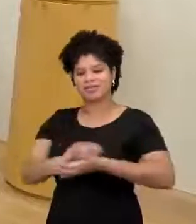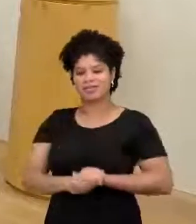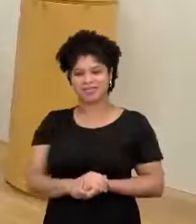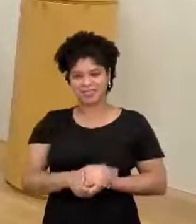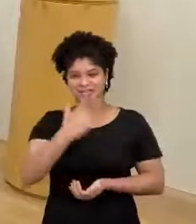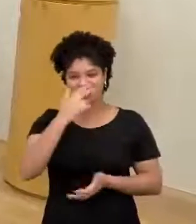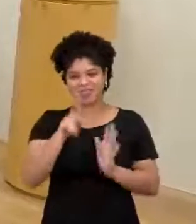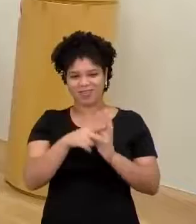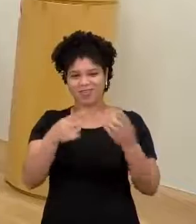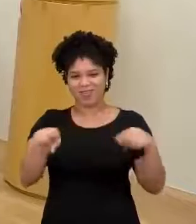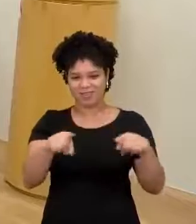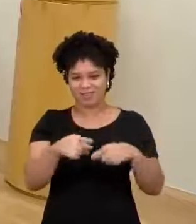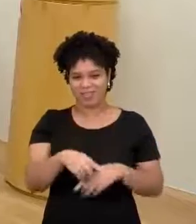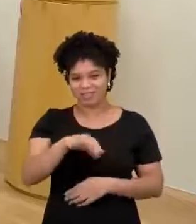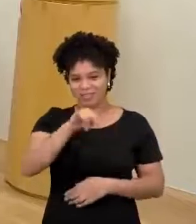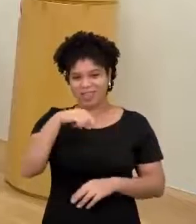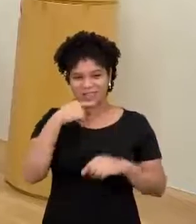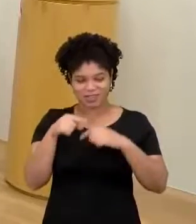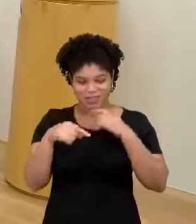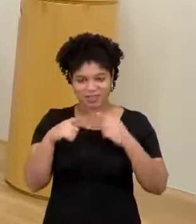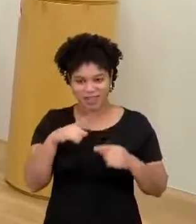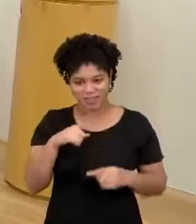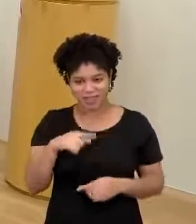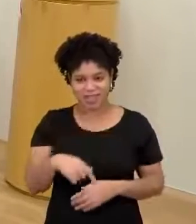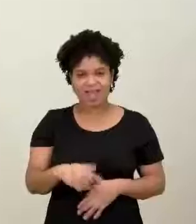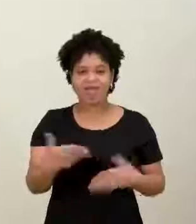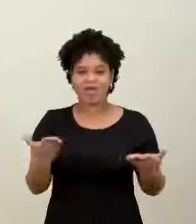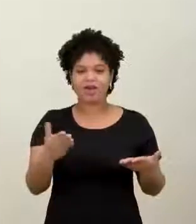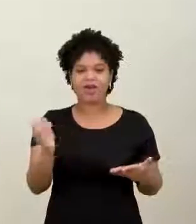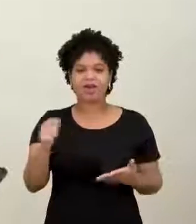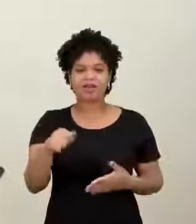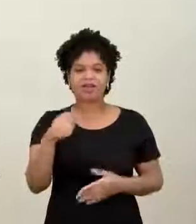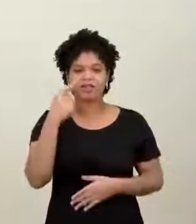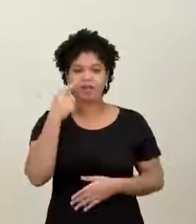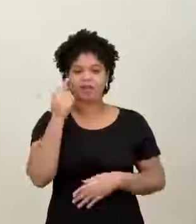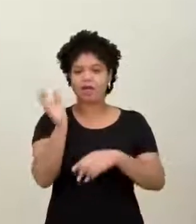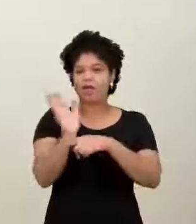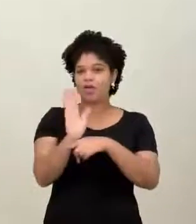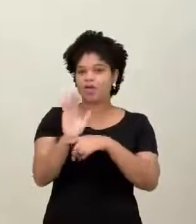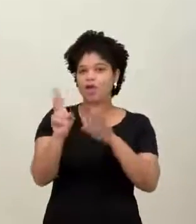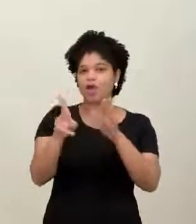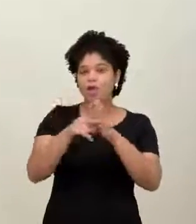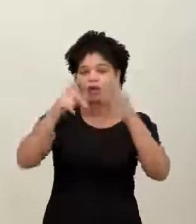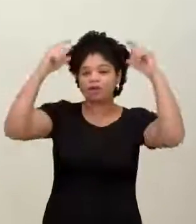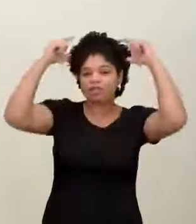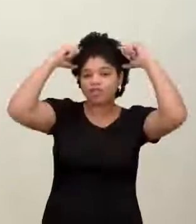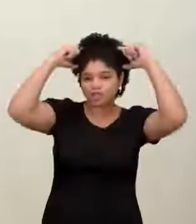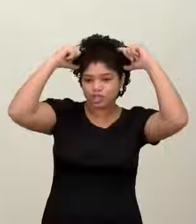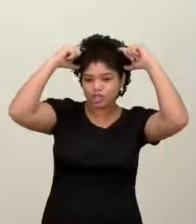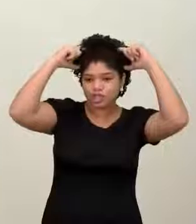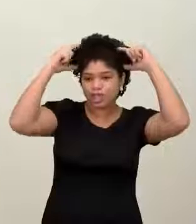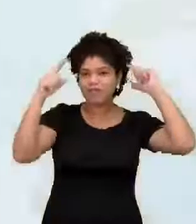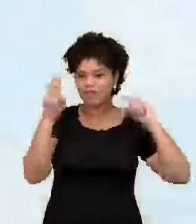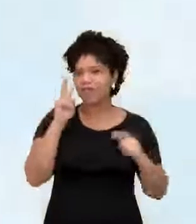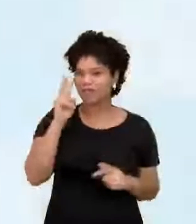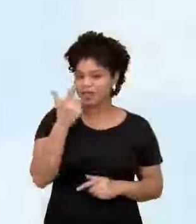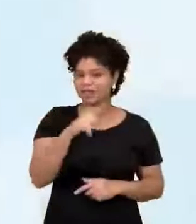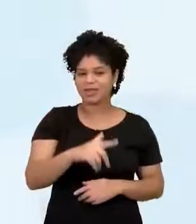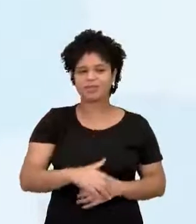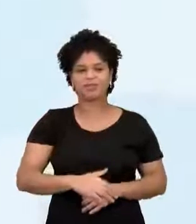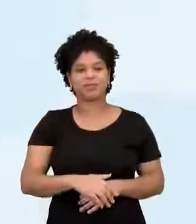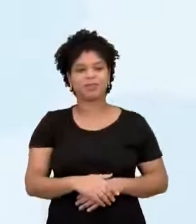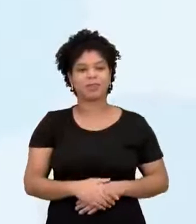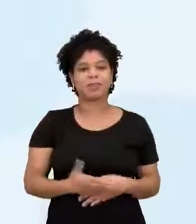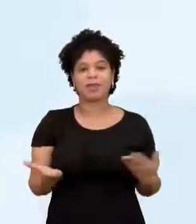isso aí, ó. Quem ficou com dúvida que era musical, é só você pegar um bom filme da Disney que sempre vai ter alguma musiquinha lá no meio. Muito bom. E